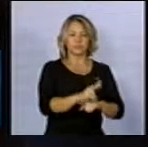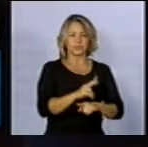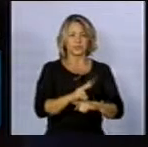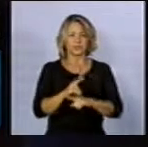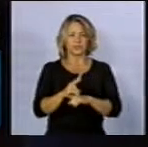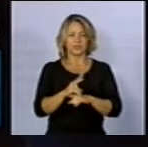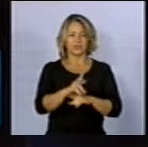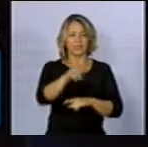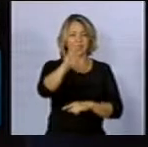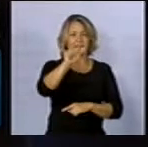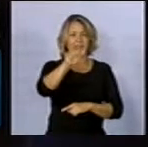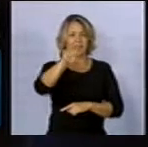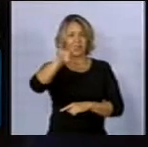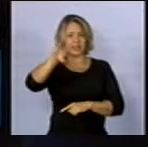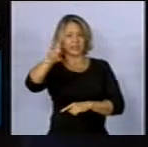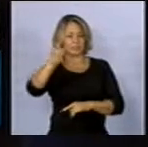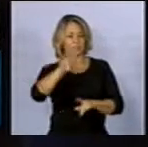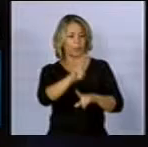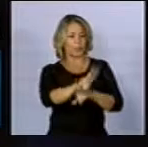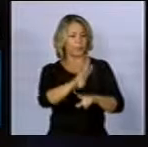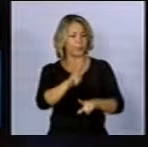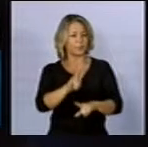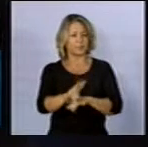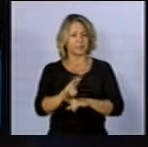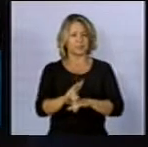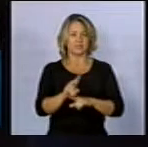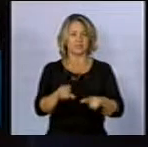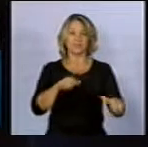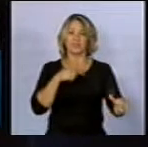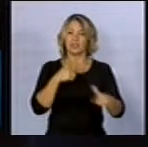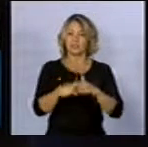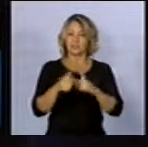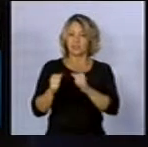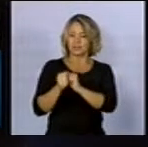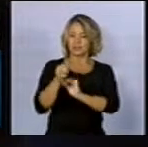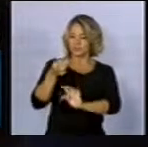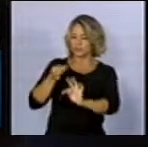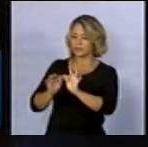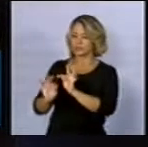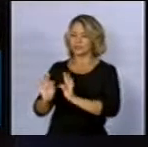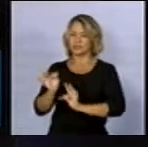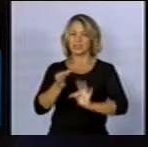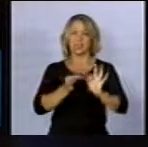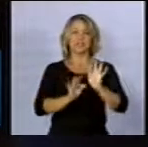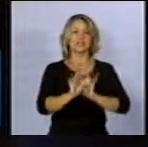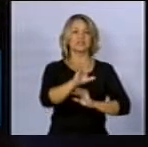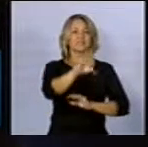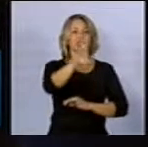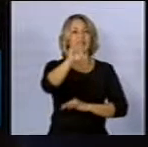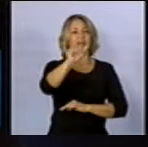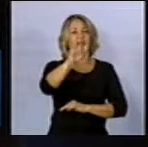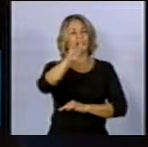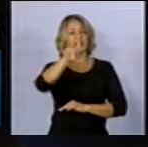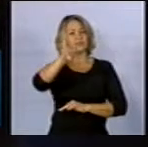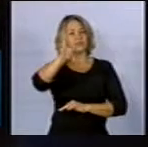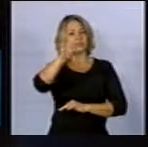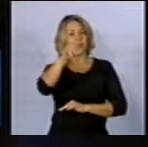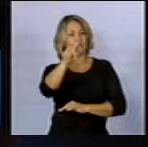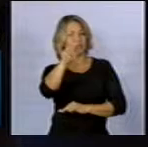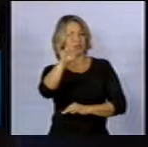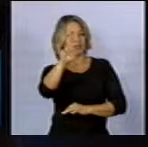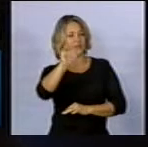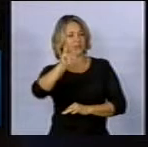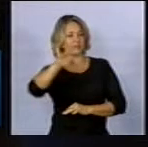Rádio proteção na condição de execução das técnicas de radiografias no setor